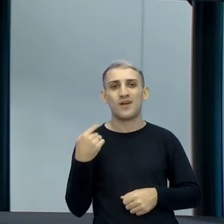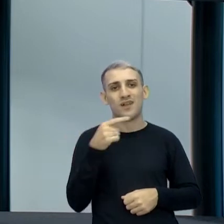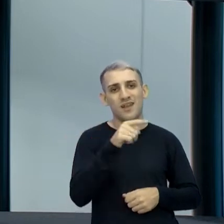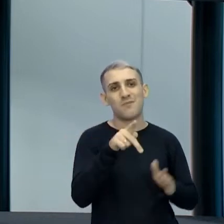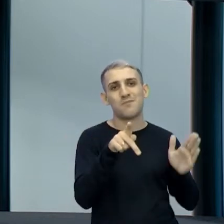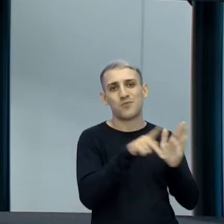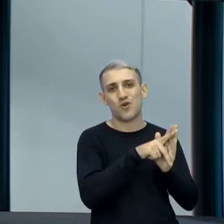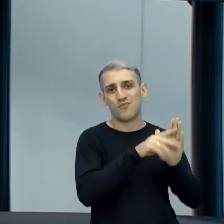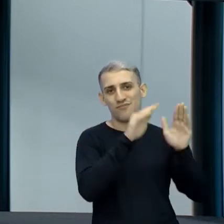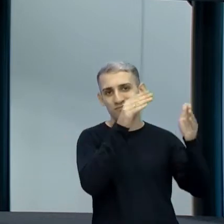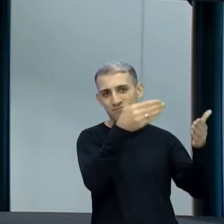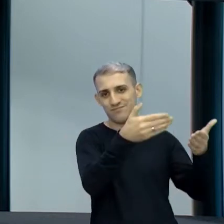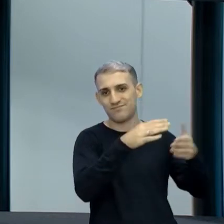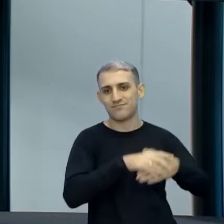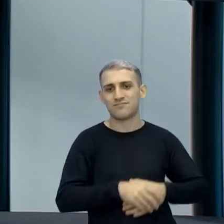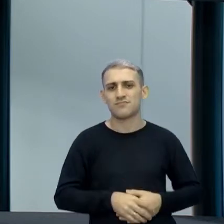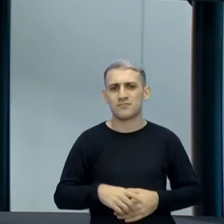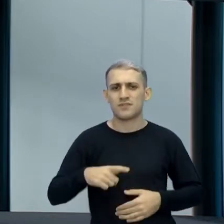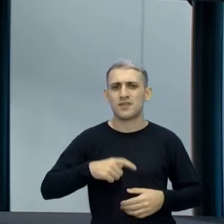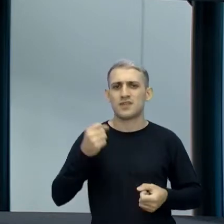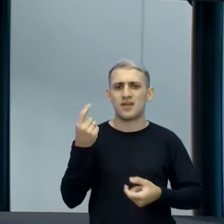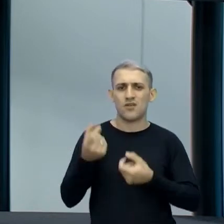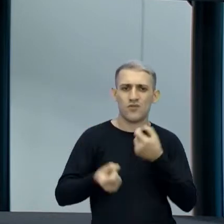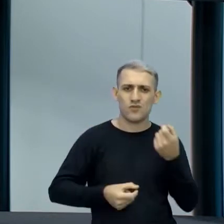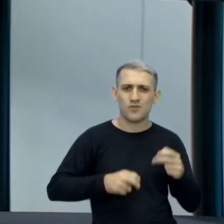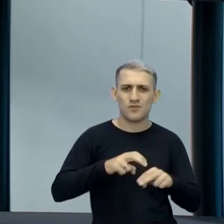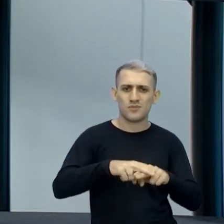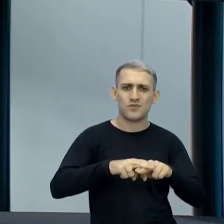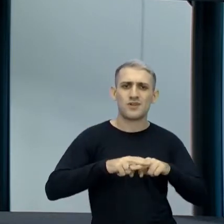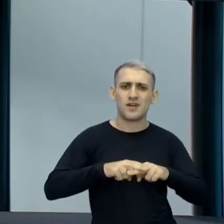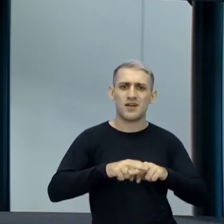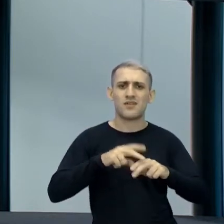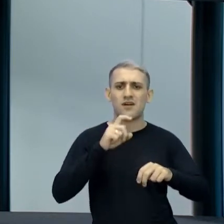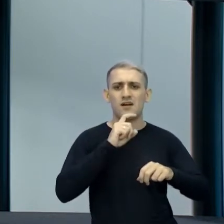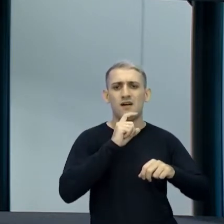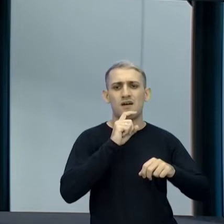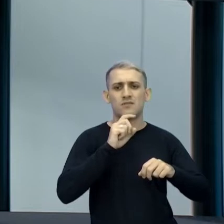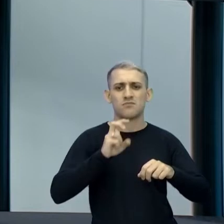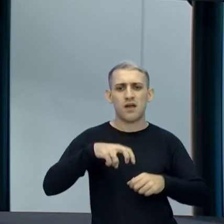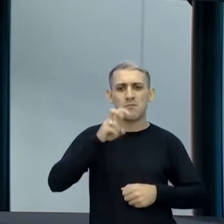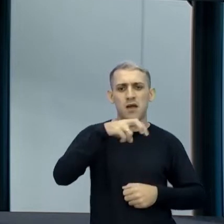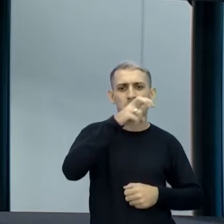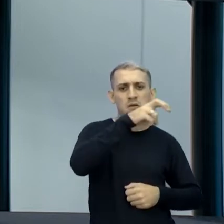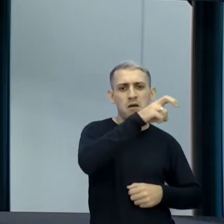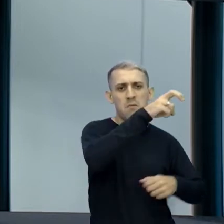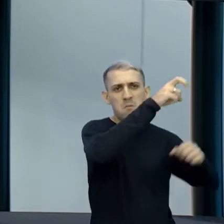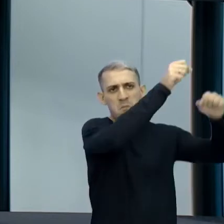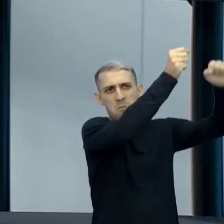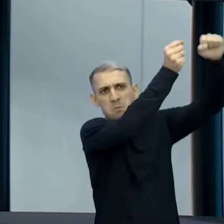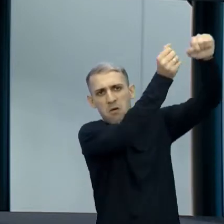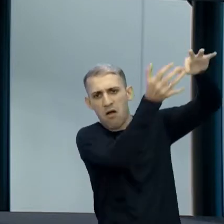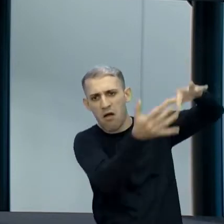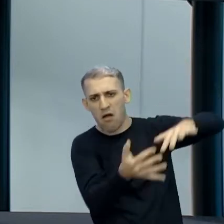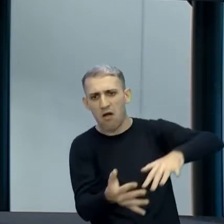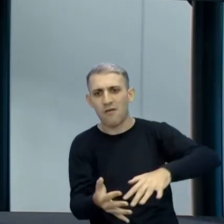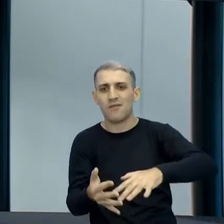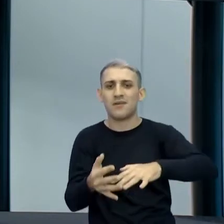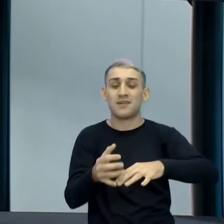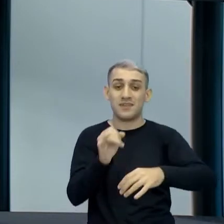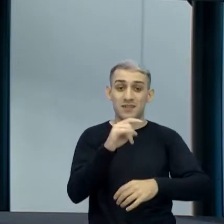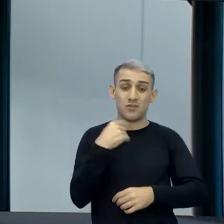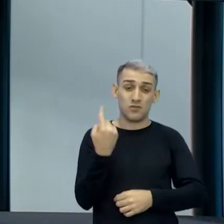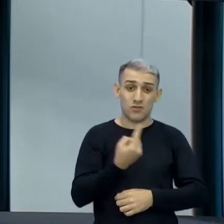já morreram ali. Algumas por avalanches, por processos de avalanche, estão subindo, avalanche cai aí. Se você não